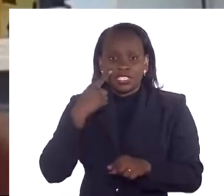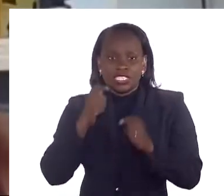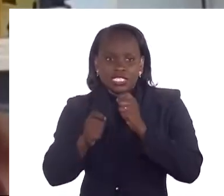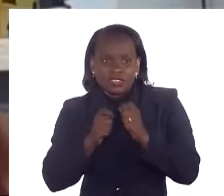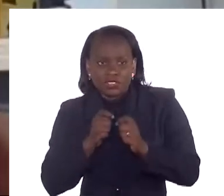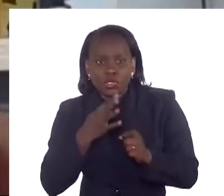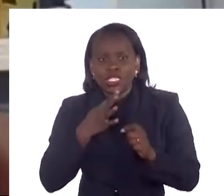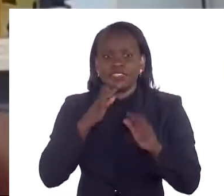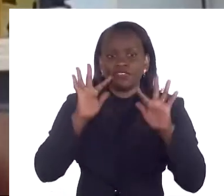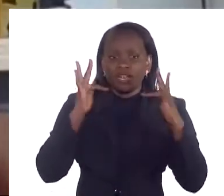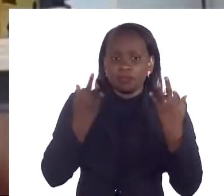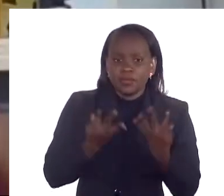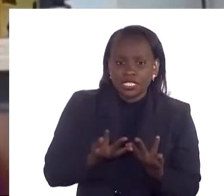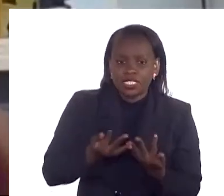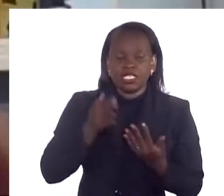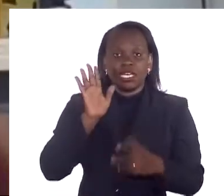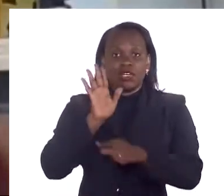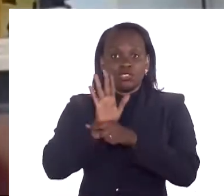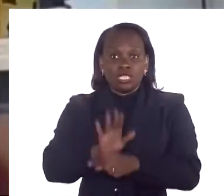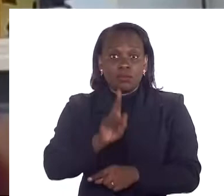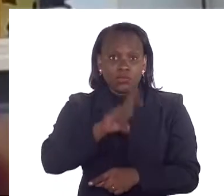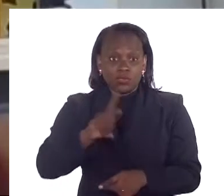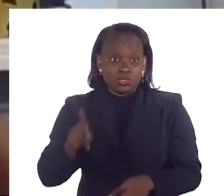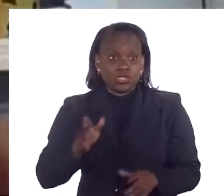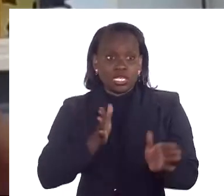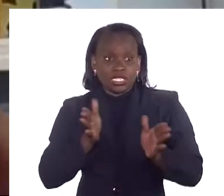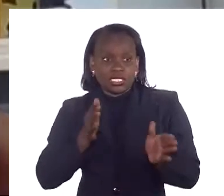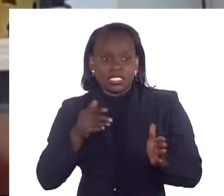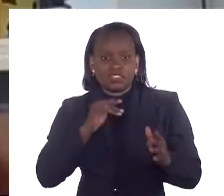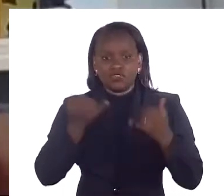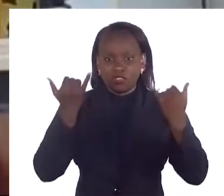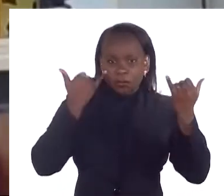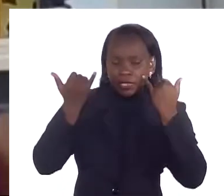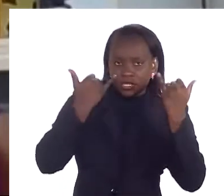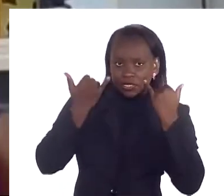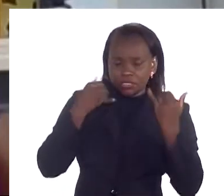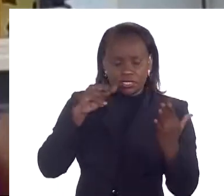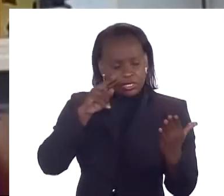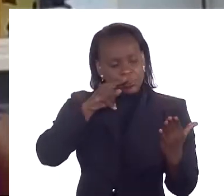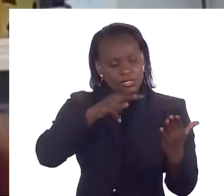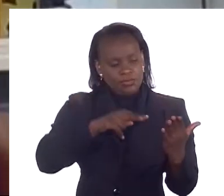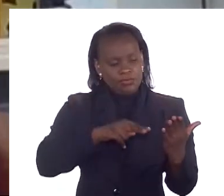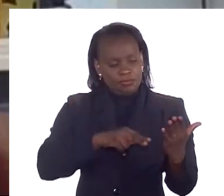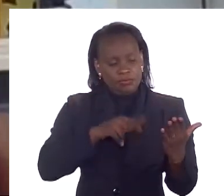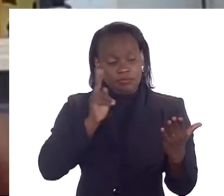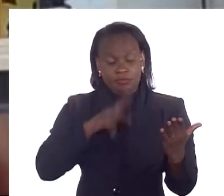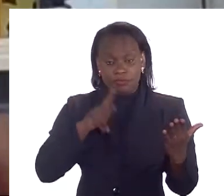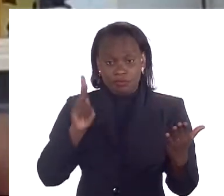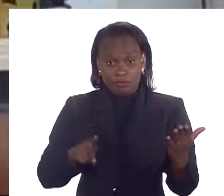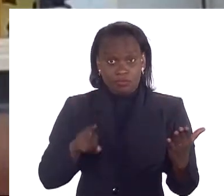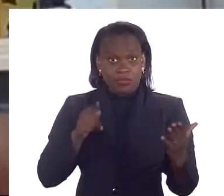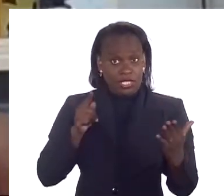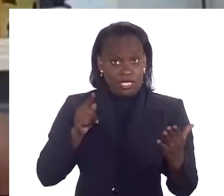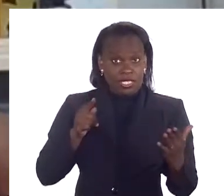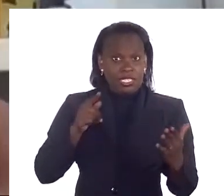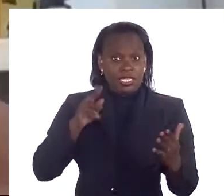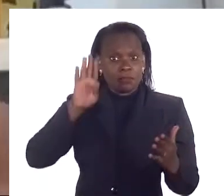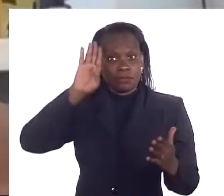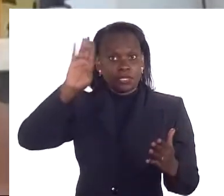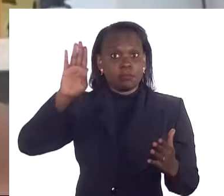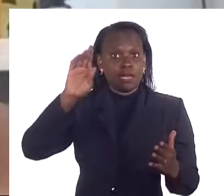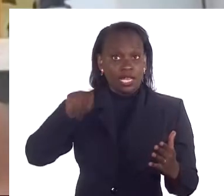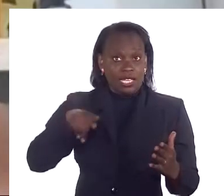de entrevista, conhecer a família, proporcionar que o professor tenha acesso a essas informações. E esse professor, quando eu falo que a